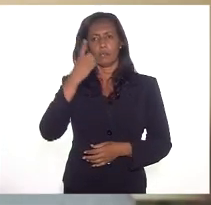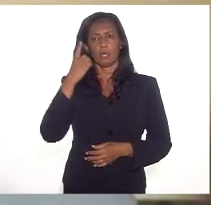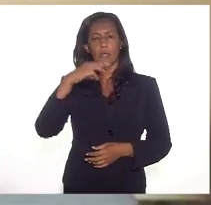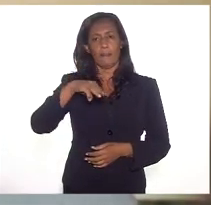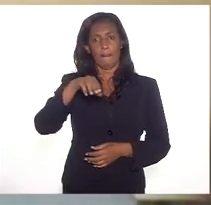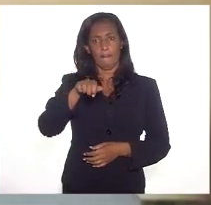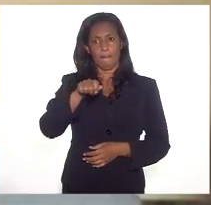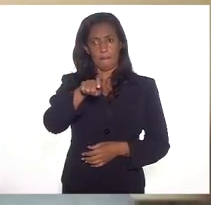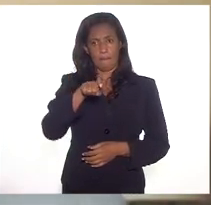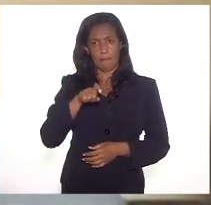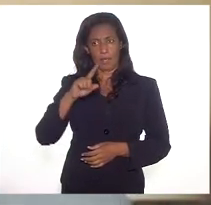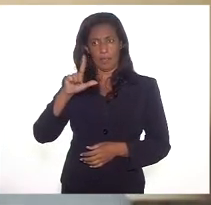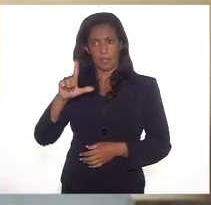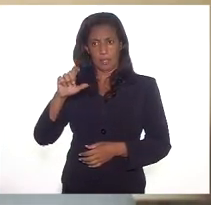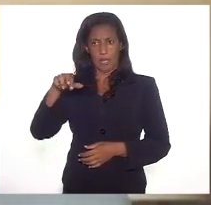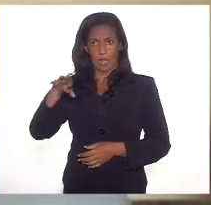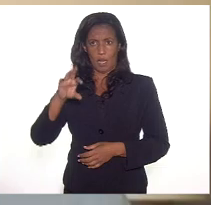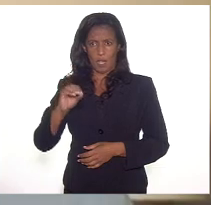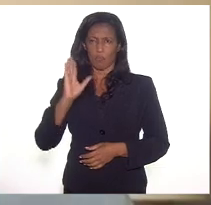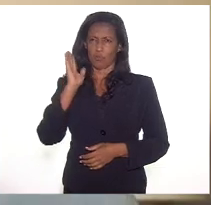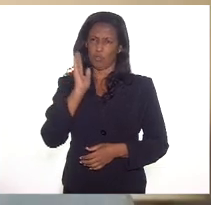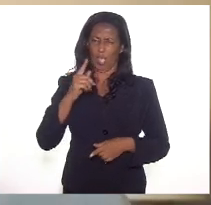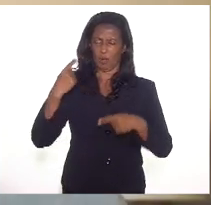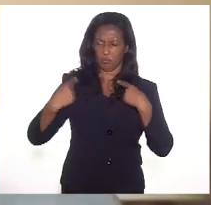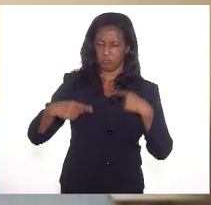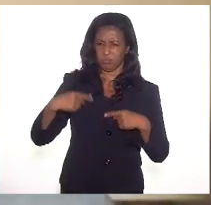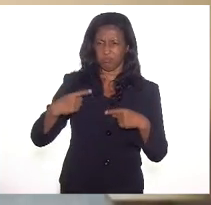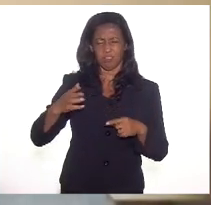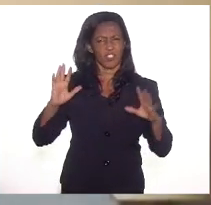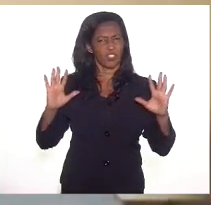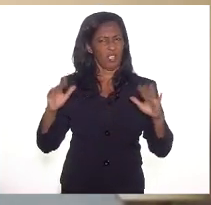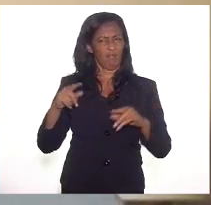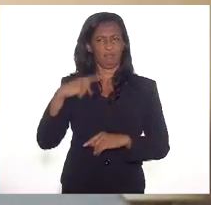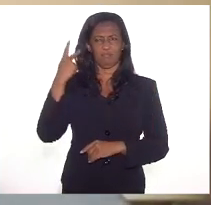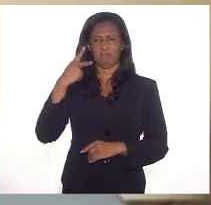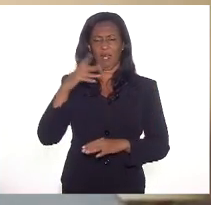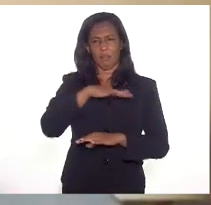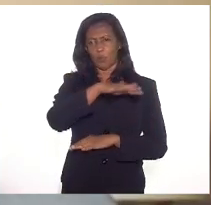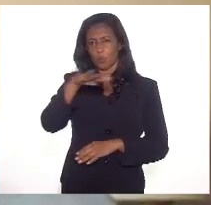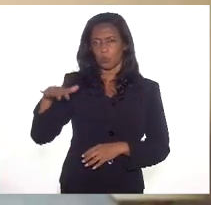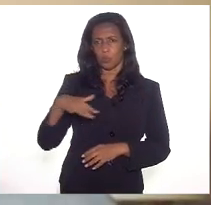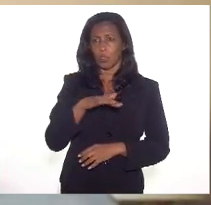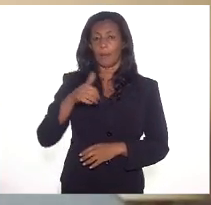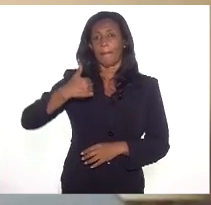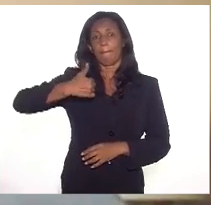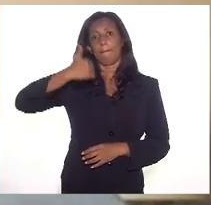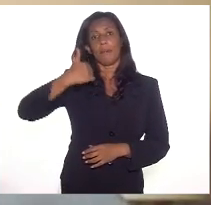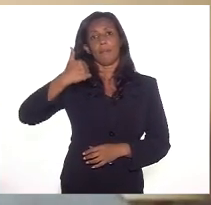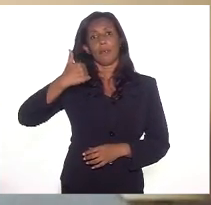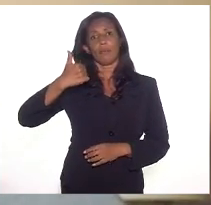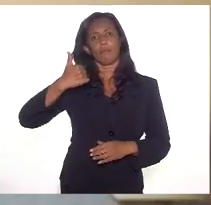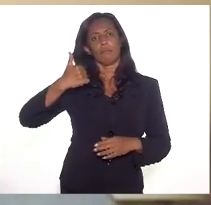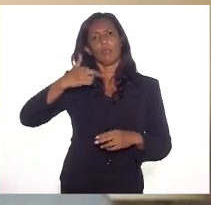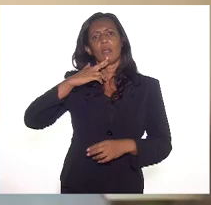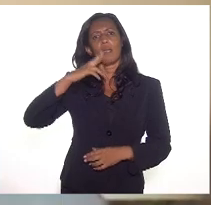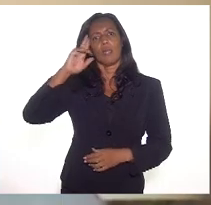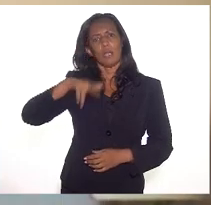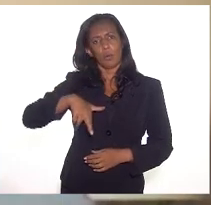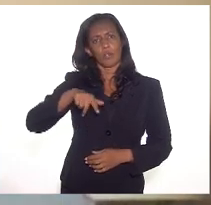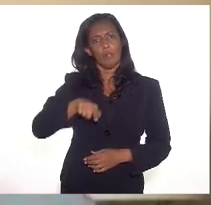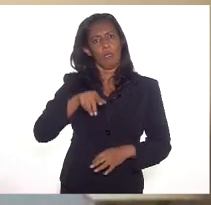Lemos já submeteu a tanta discussão com essa casa, sem dúvida nenhuma. Quero, em primeiro lugar, reconhecer que esse